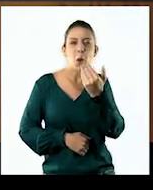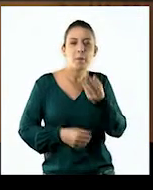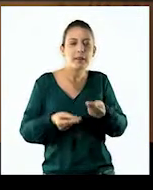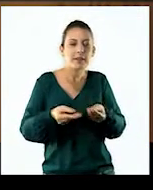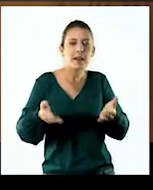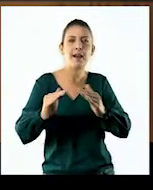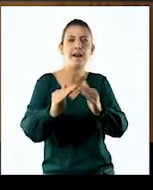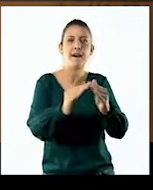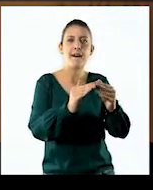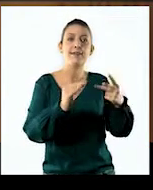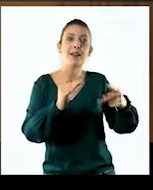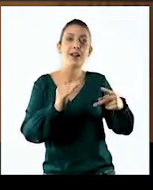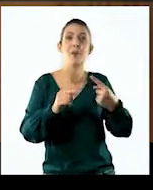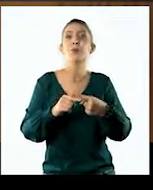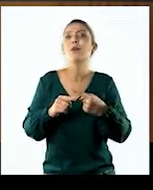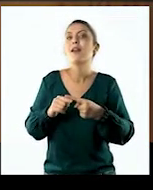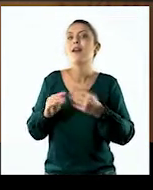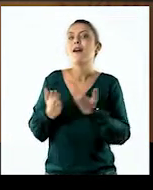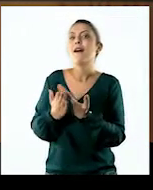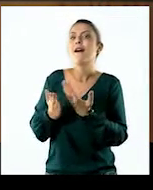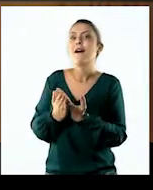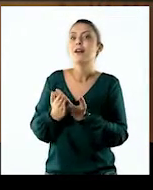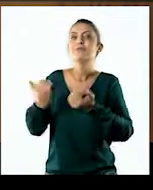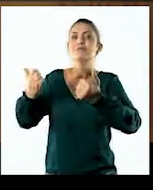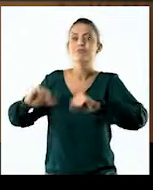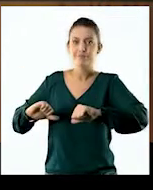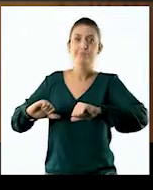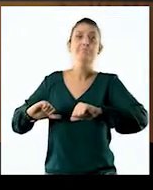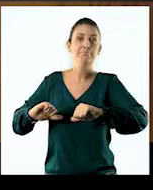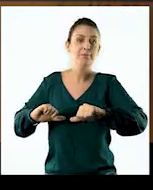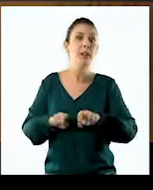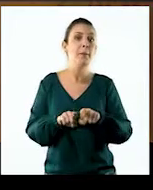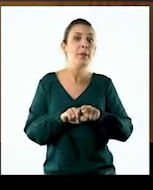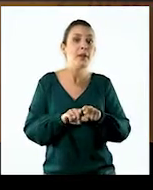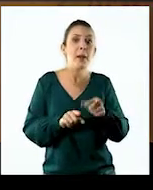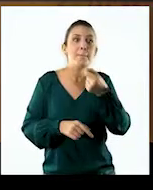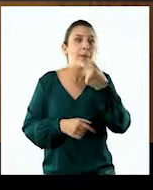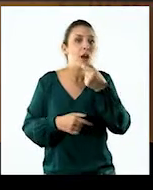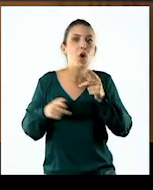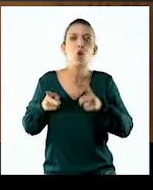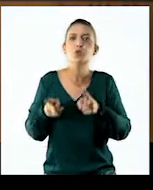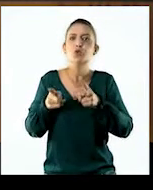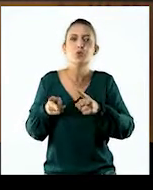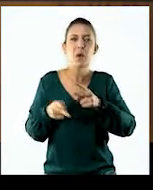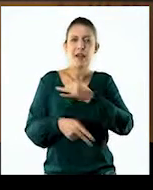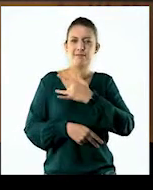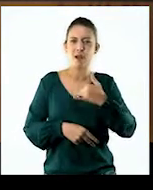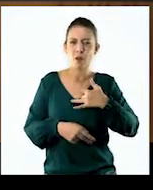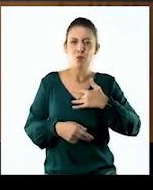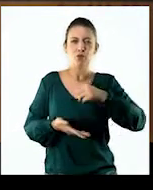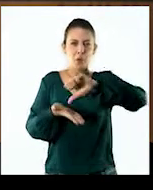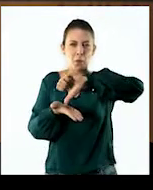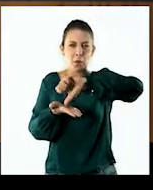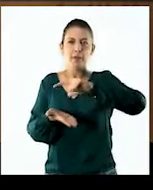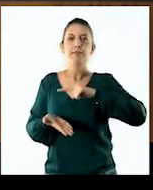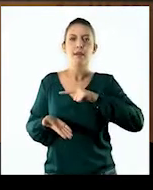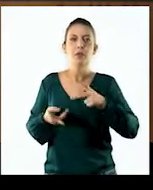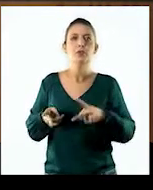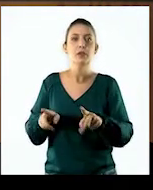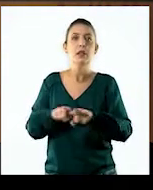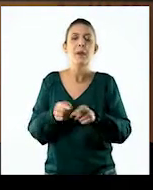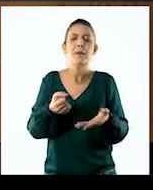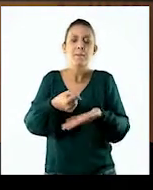das crianças chega até as casas e quantas aulas estão suspensas que não falte medicamentos nos postos saúde